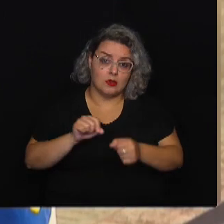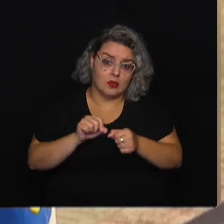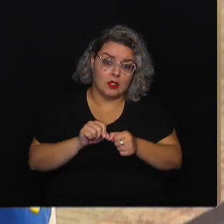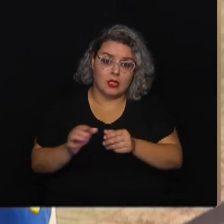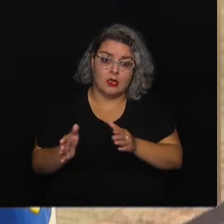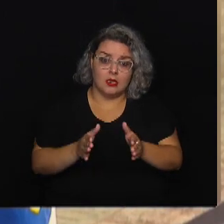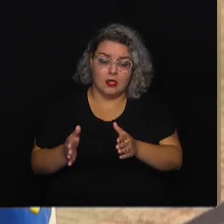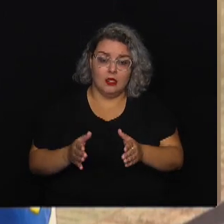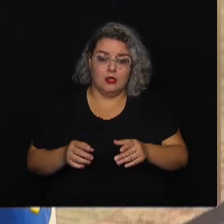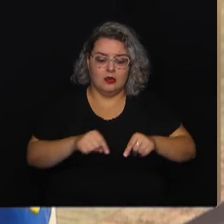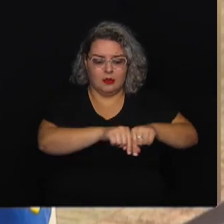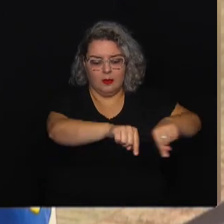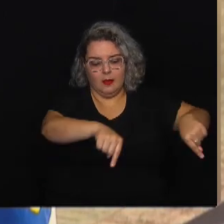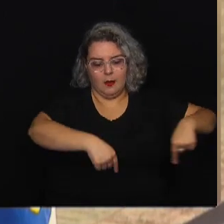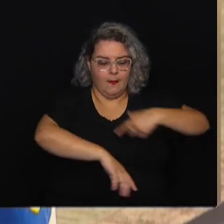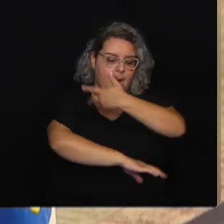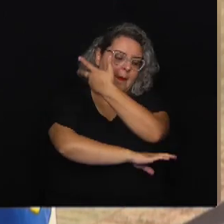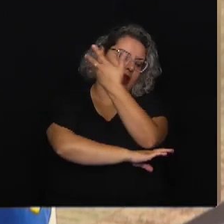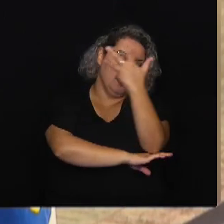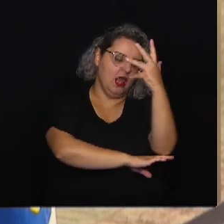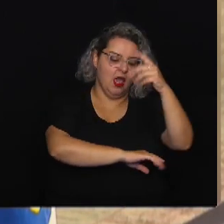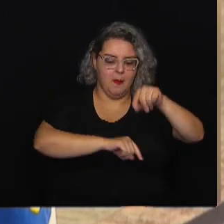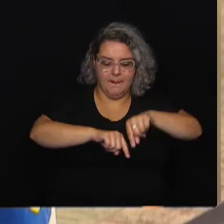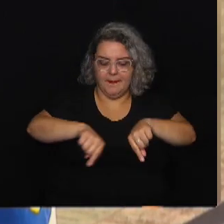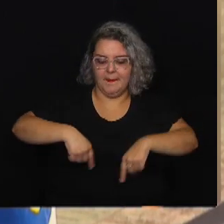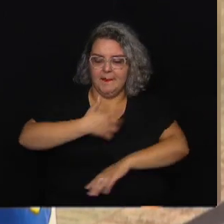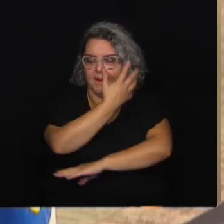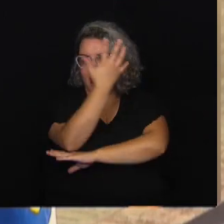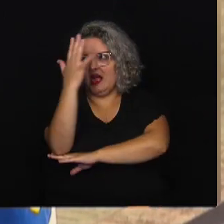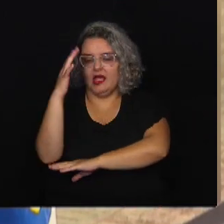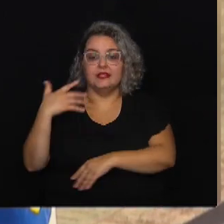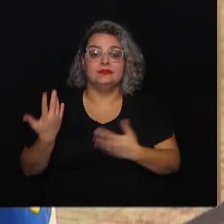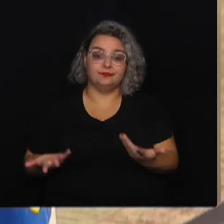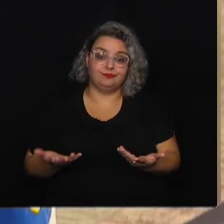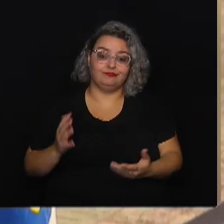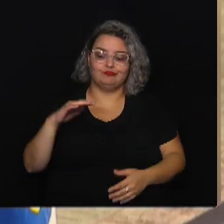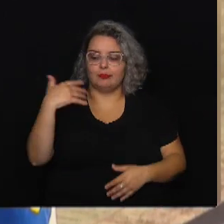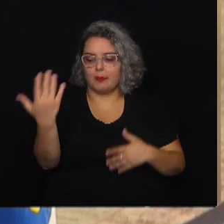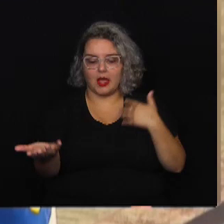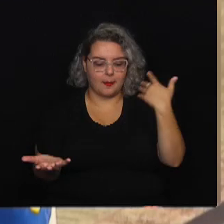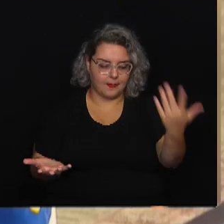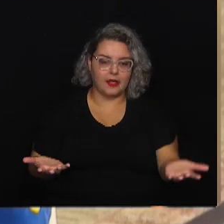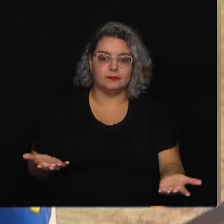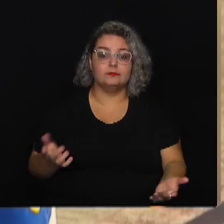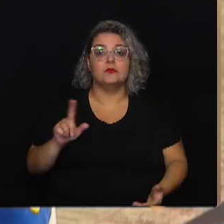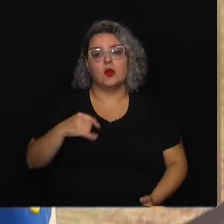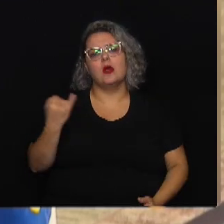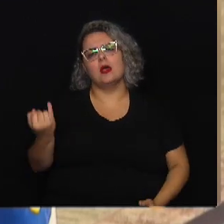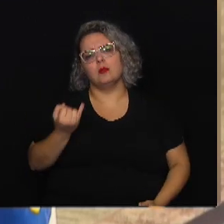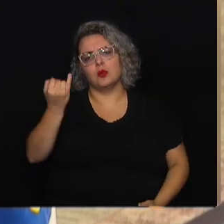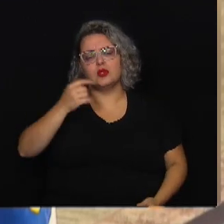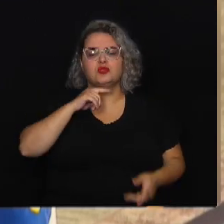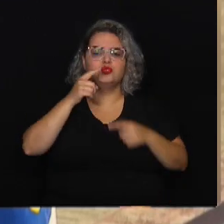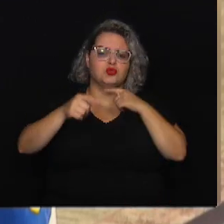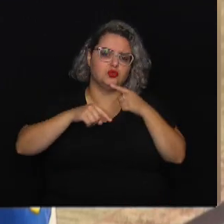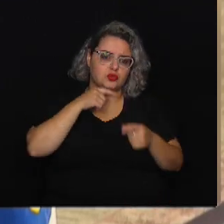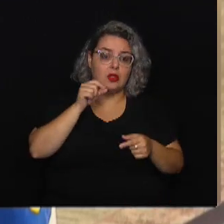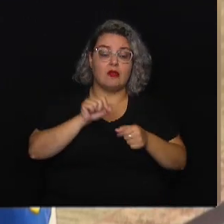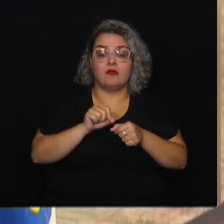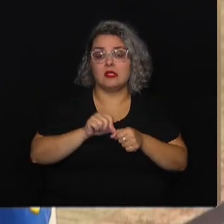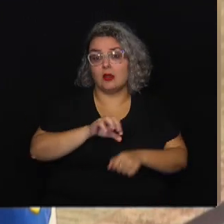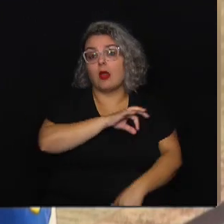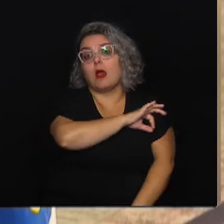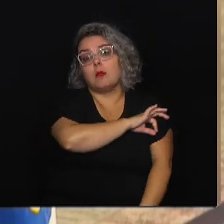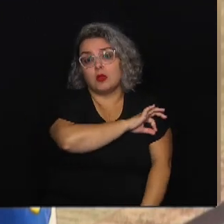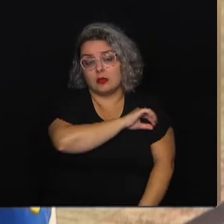naquelas árvores que aconteceram aquela tragédia na nossa cidade. Então é importante a gente tirar as dúvidas, fazer com que a prefeitura